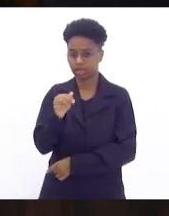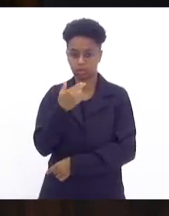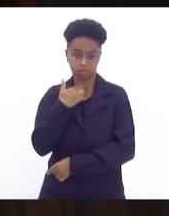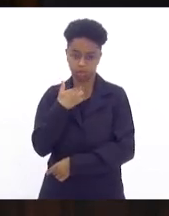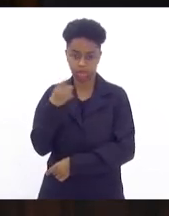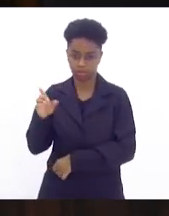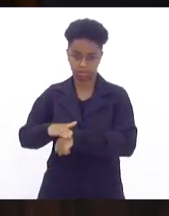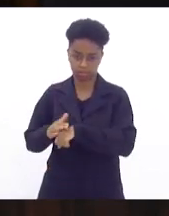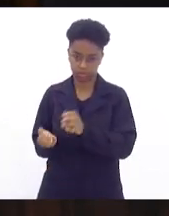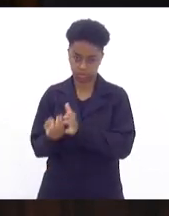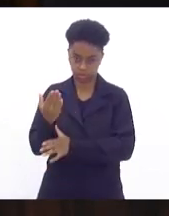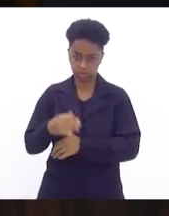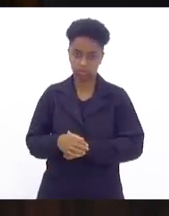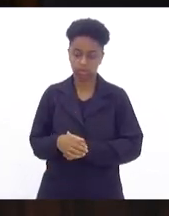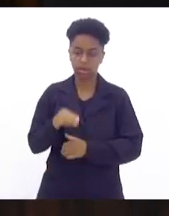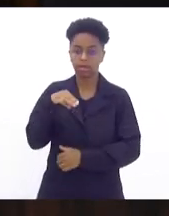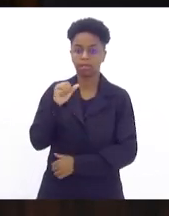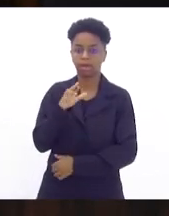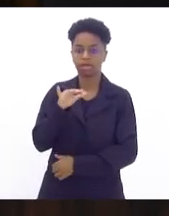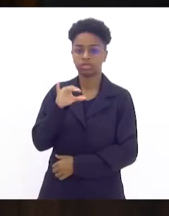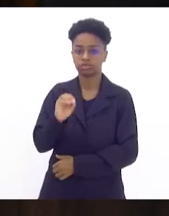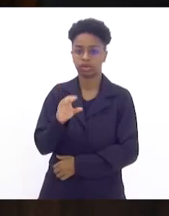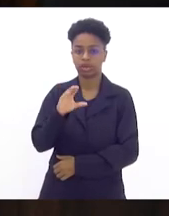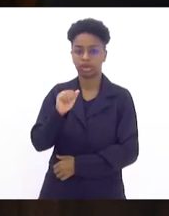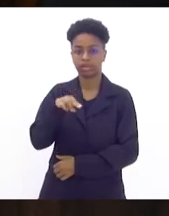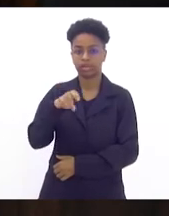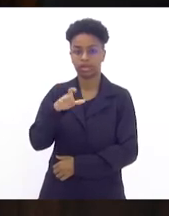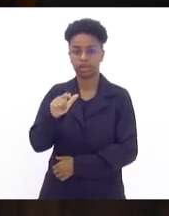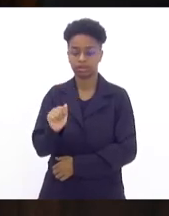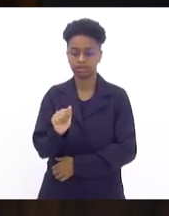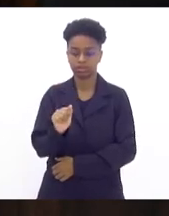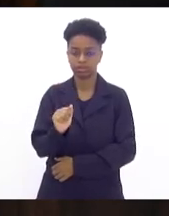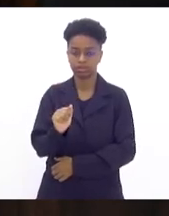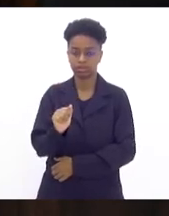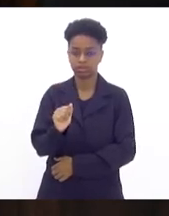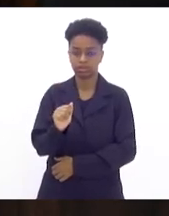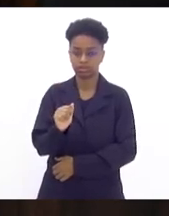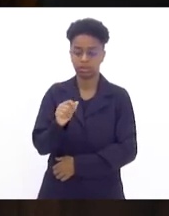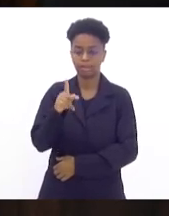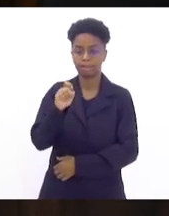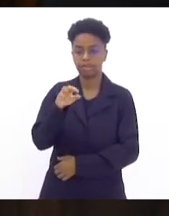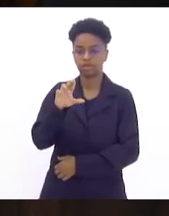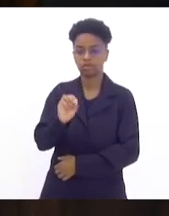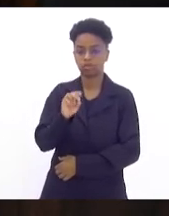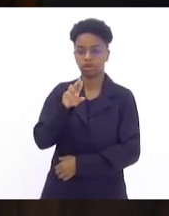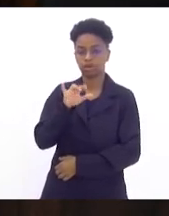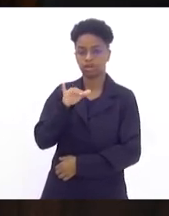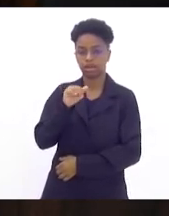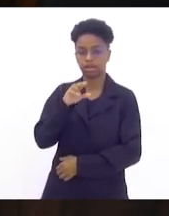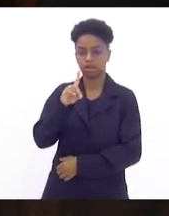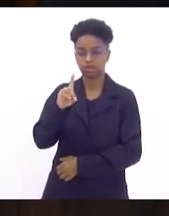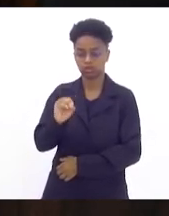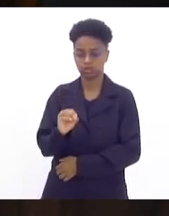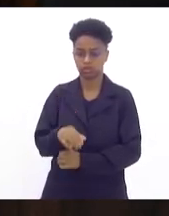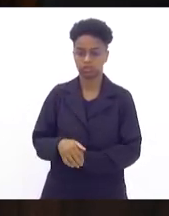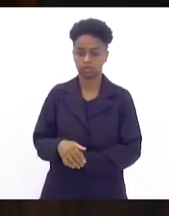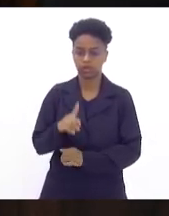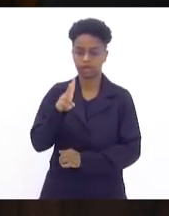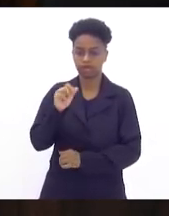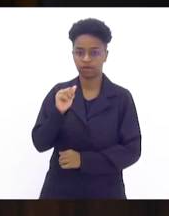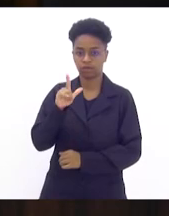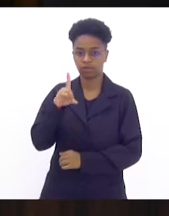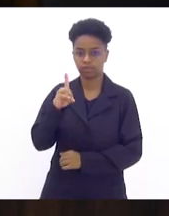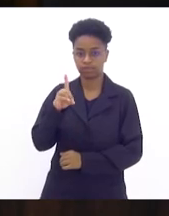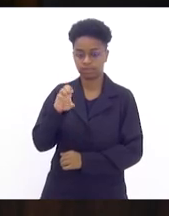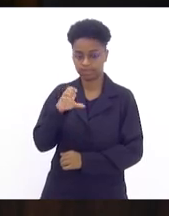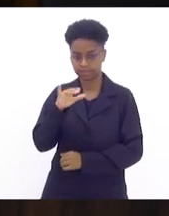que autora Deputado Márcio canela Deputado Dr Pedro Ricardo Deputado Valdecir